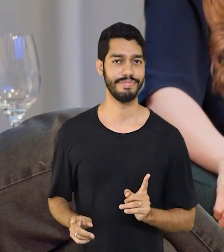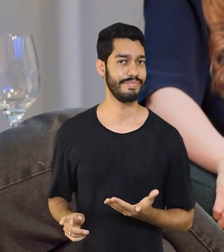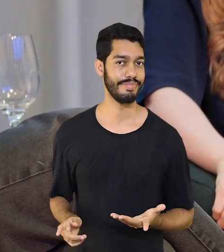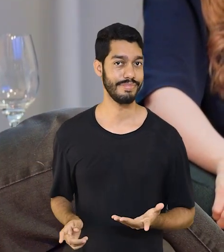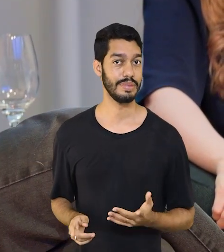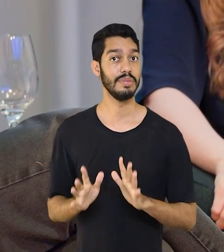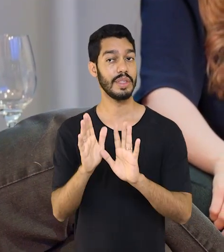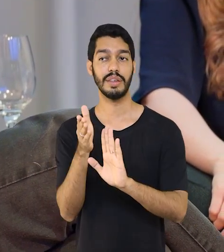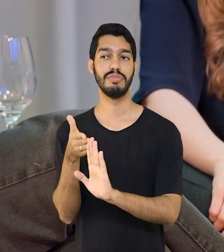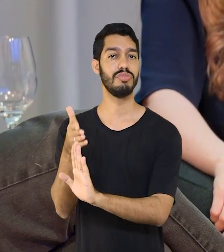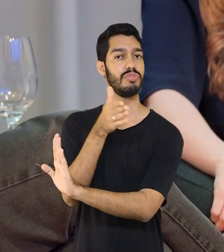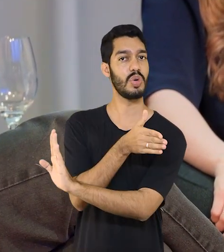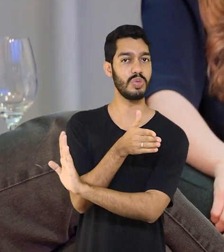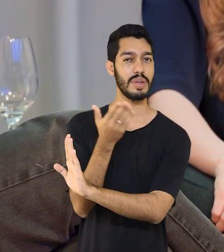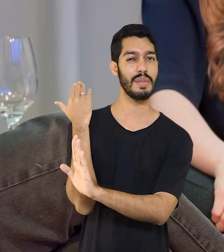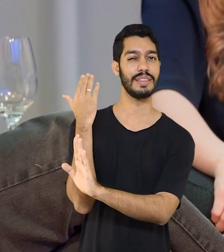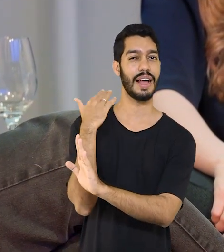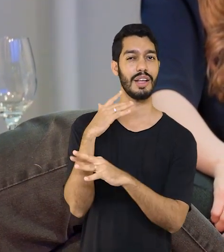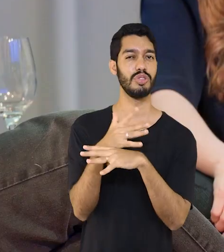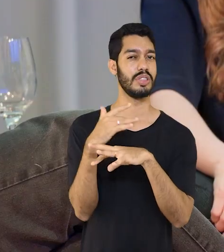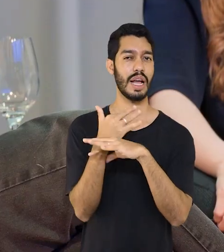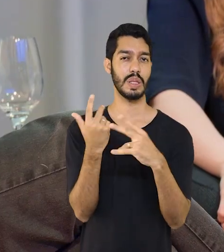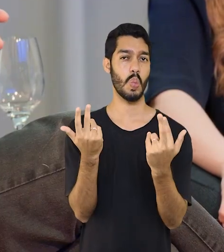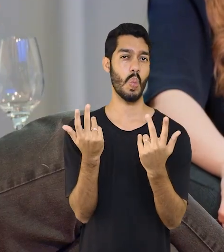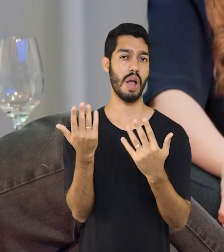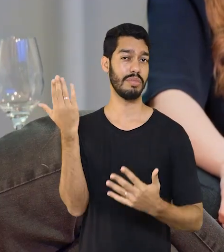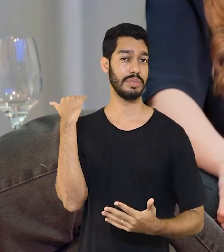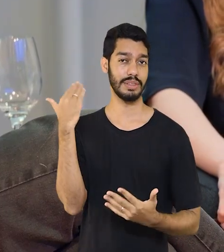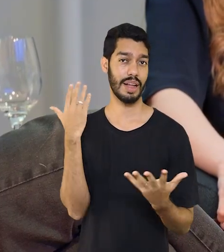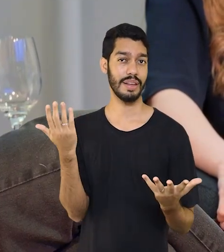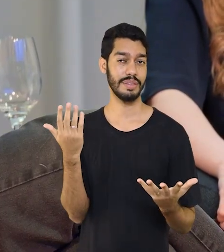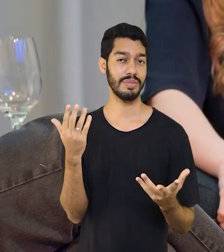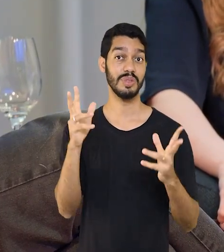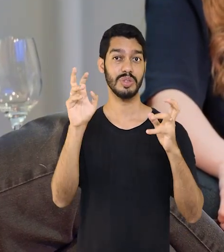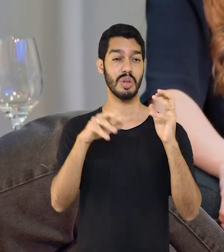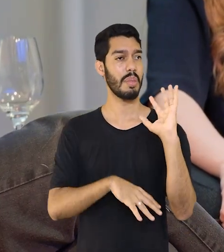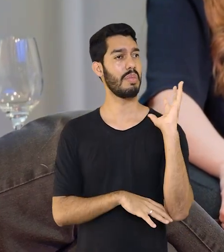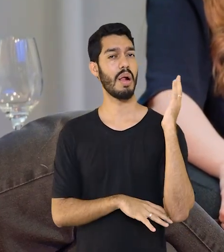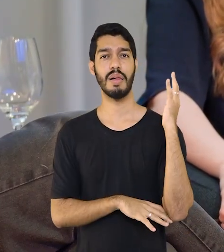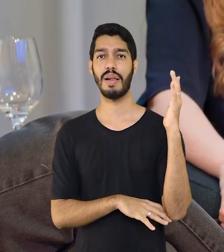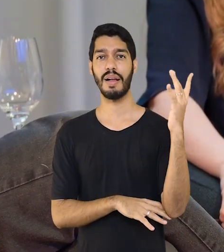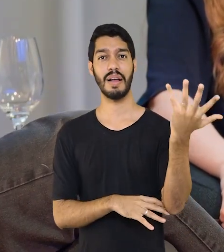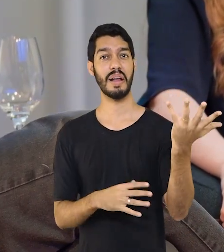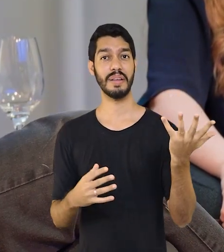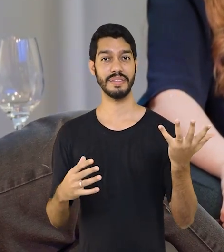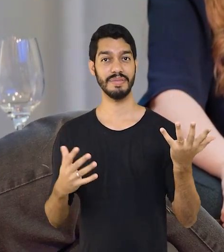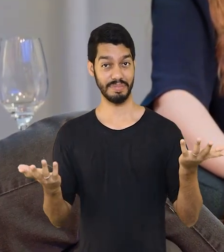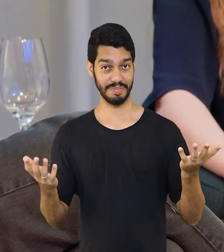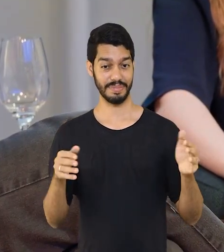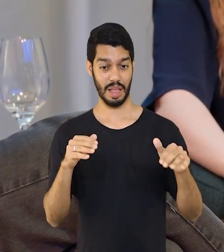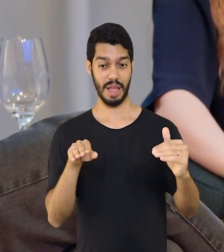que é basicamente voltar à cidade como era há muito tempo atrás, em relação à arborização, enfim,